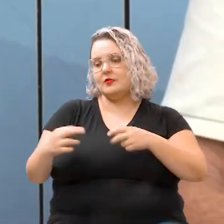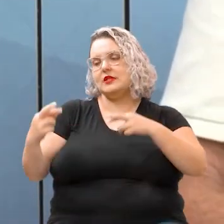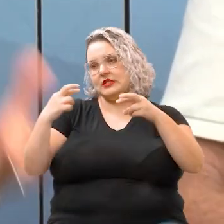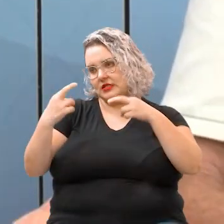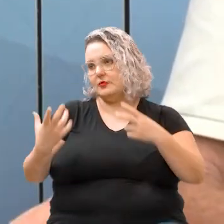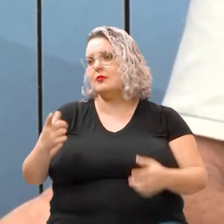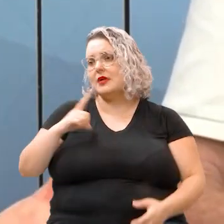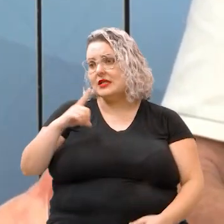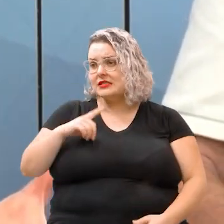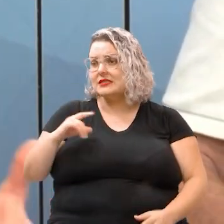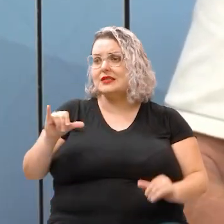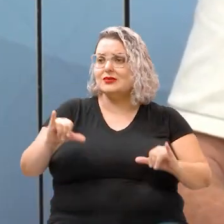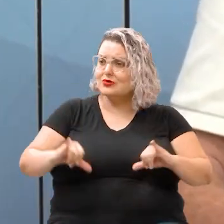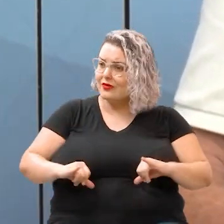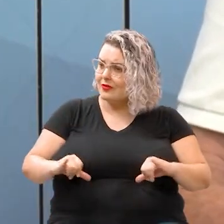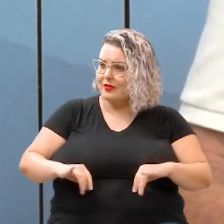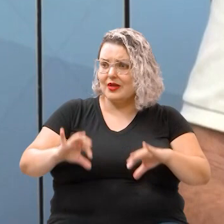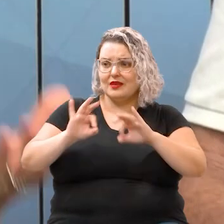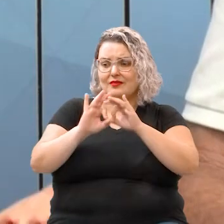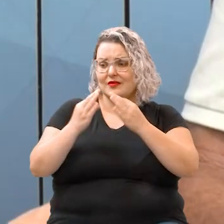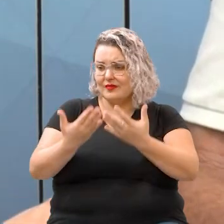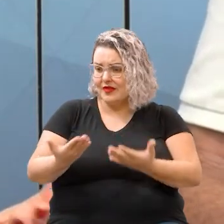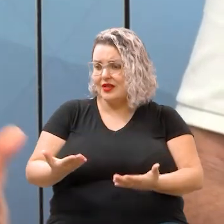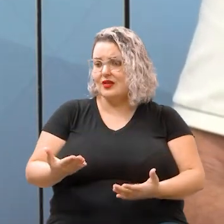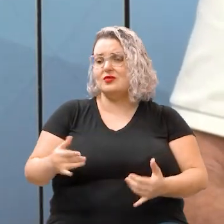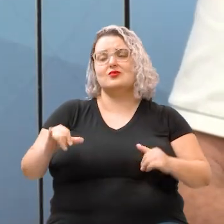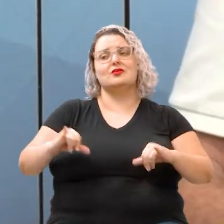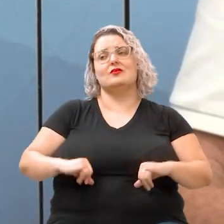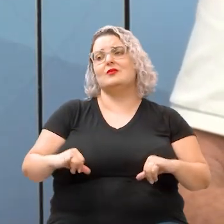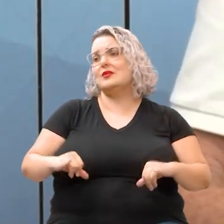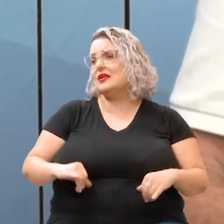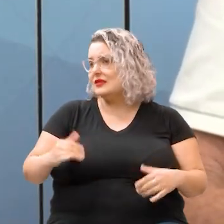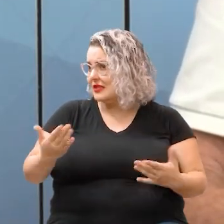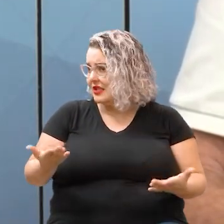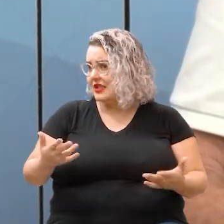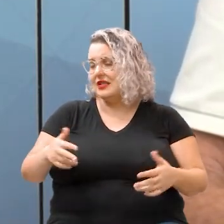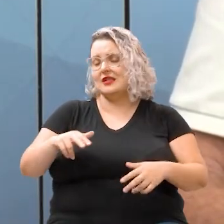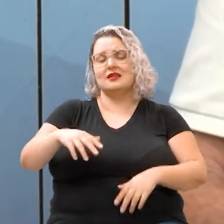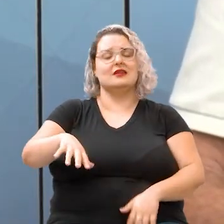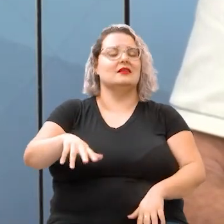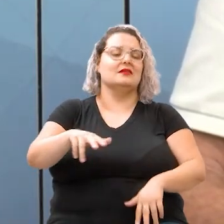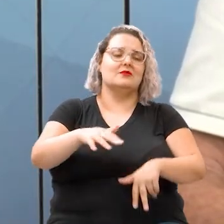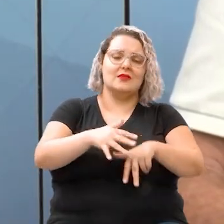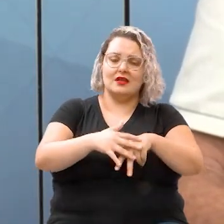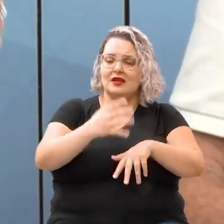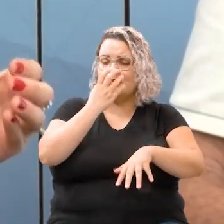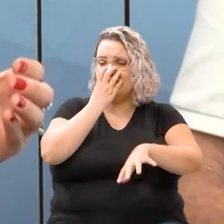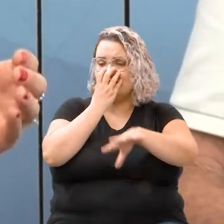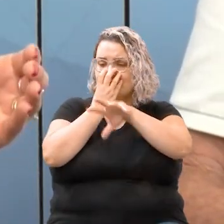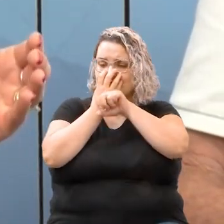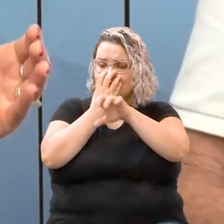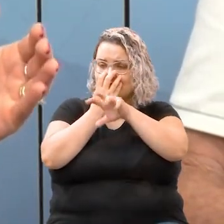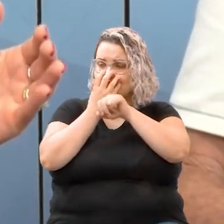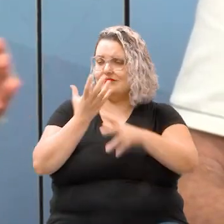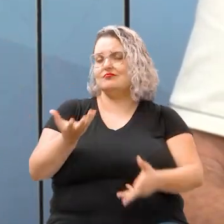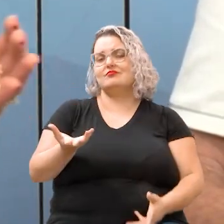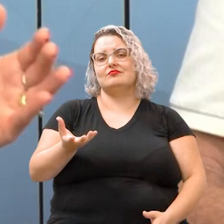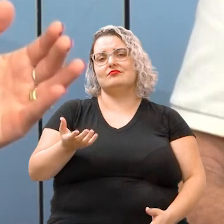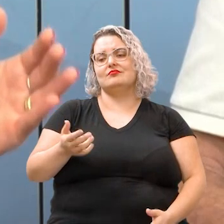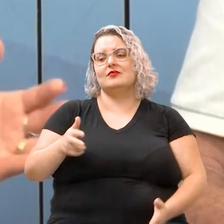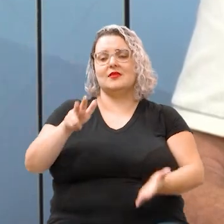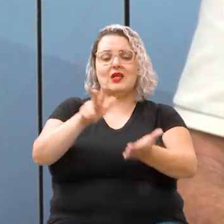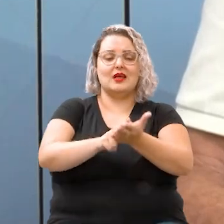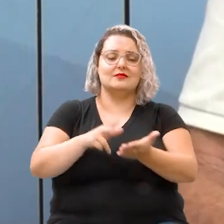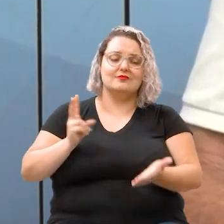mas tem o sofrimento daquela família, sim, o sofrimento daquele paciente, aí o paciente que é entubado e aí fica com mais prolongando,